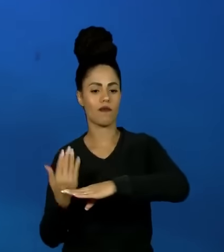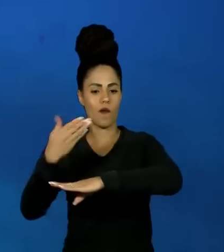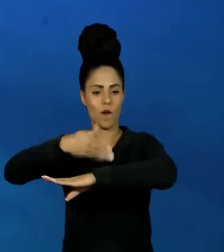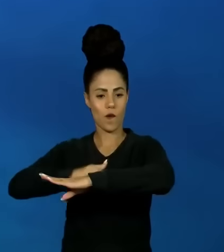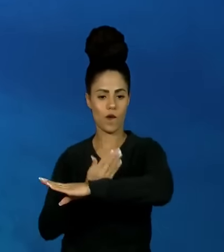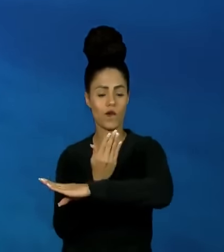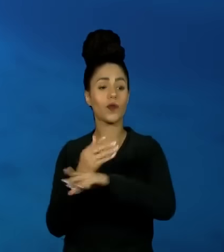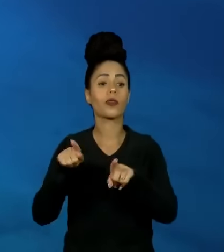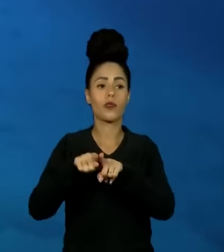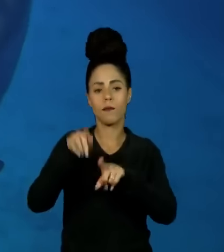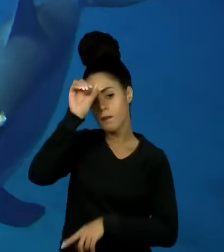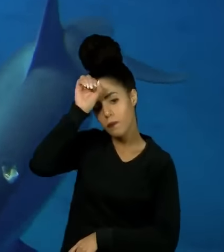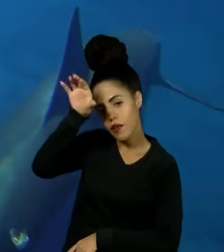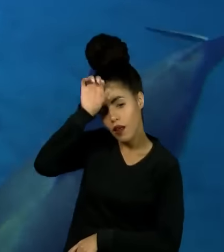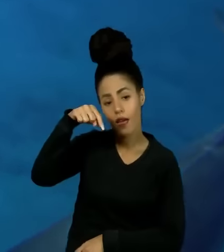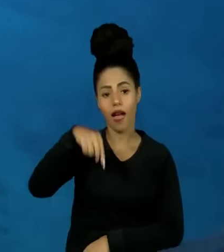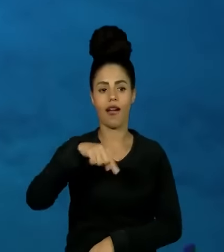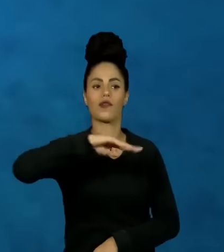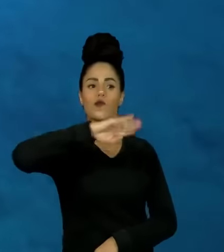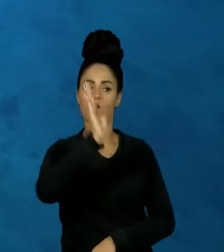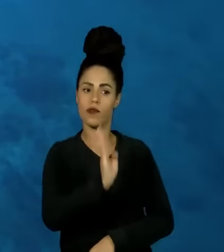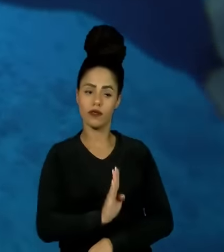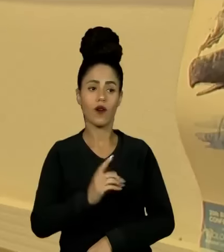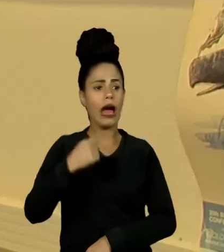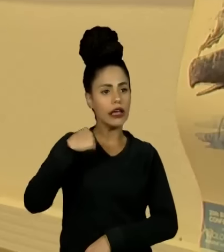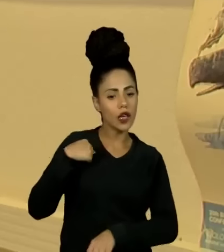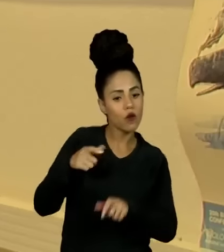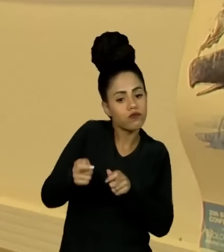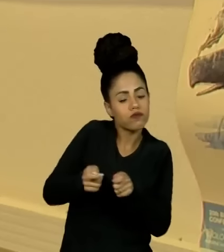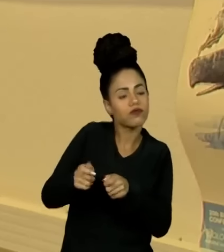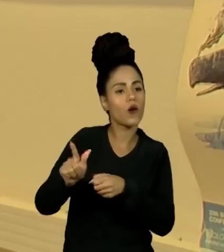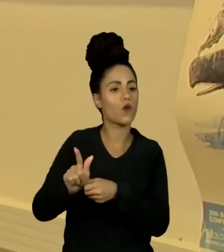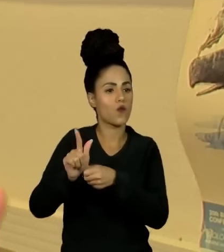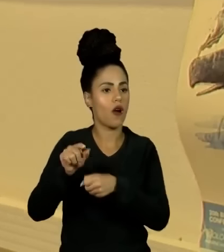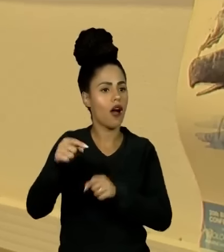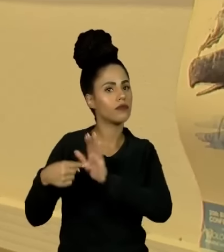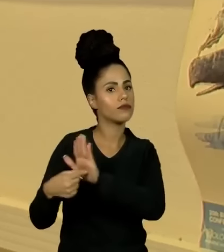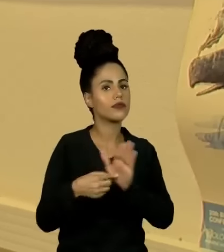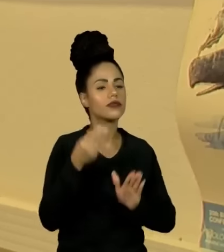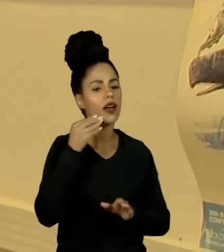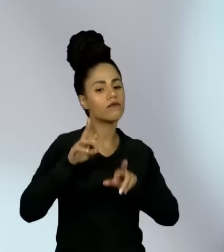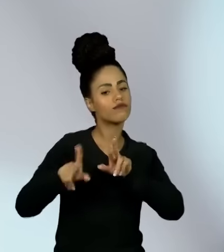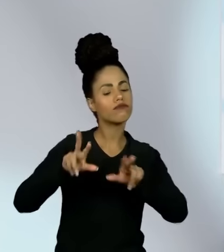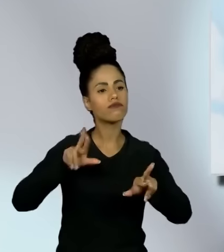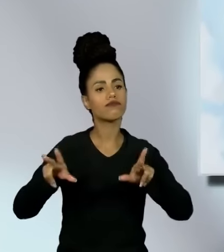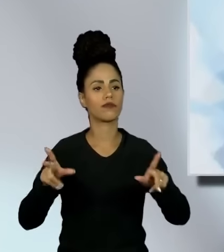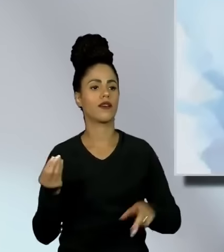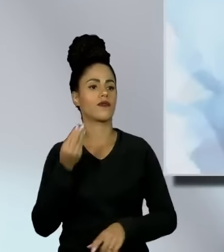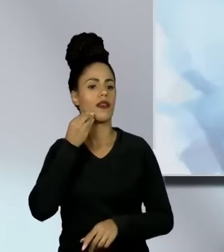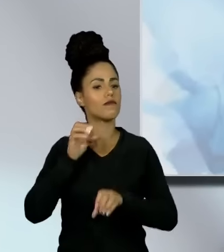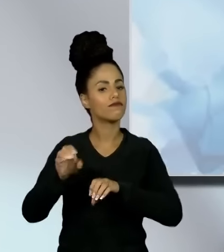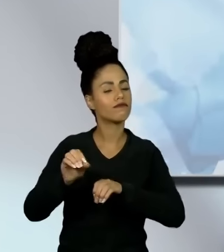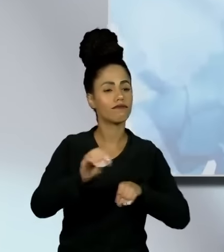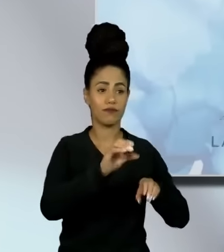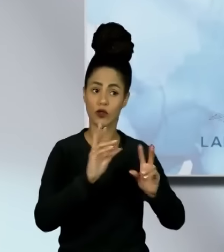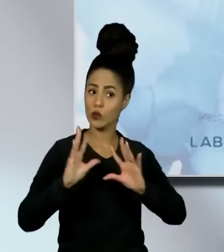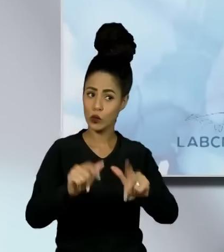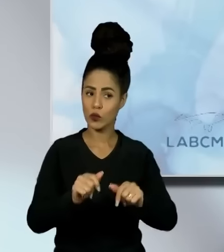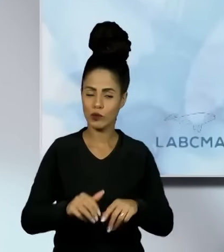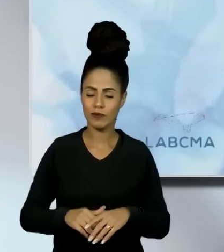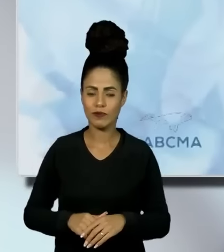no Brasil. Então, o laboratório que eu coordeno visa atender essas diferentes audiências.